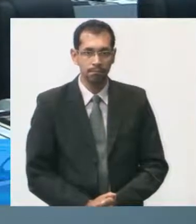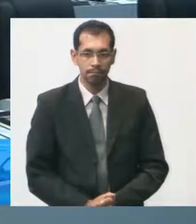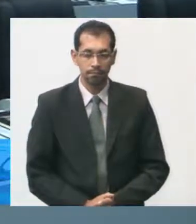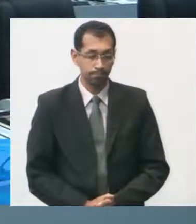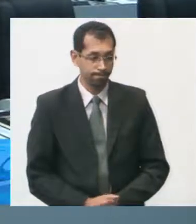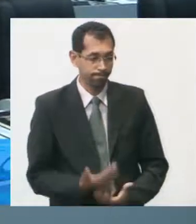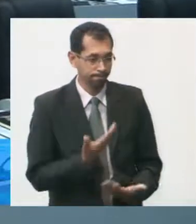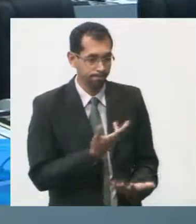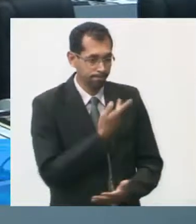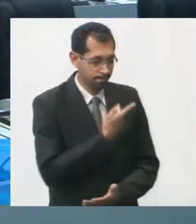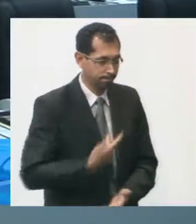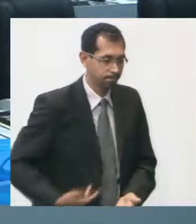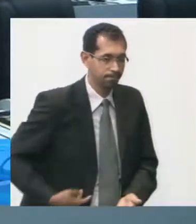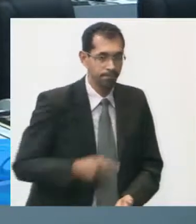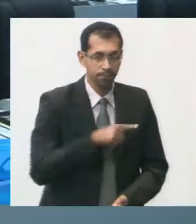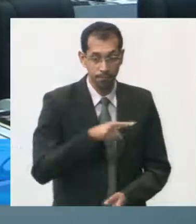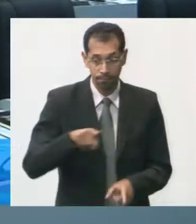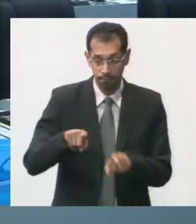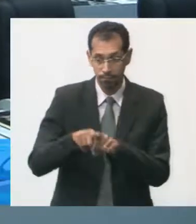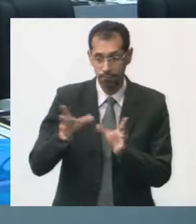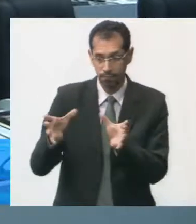senhores vereadores,